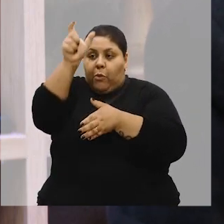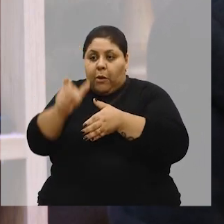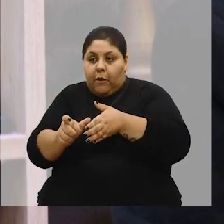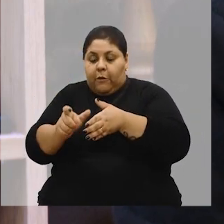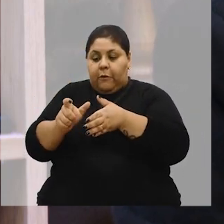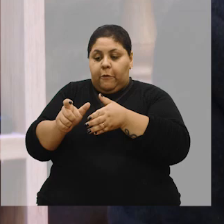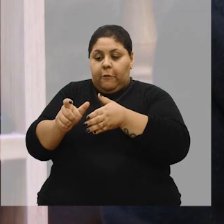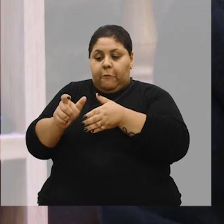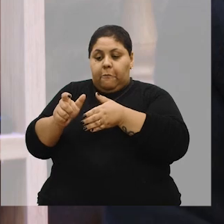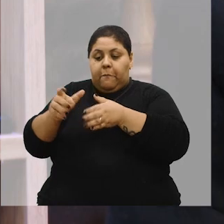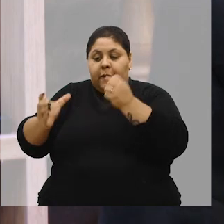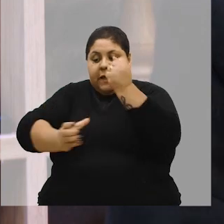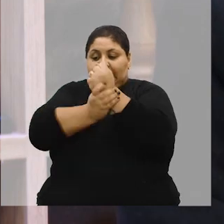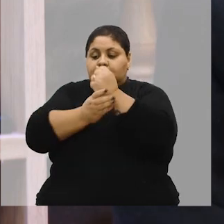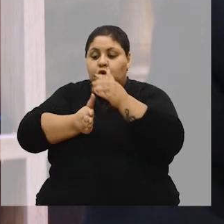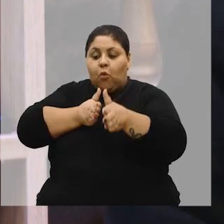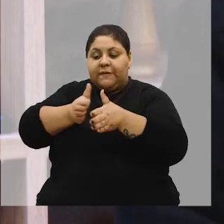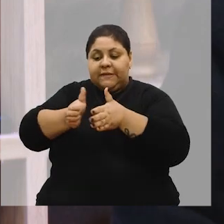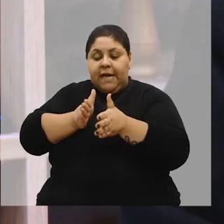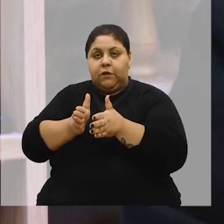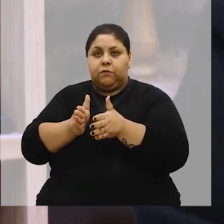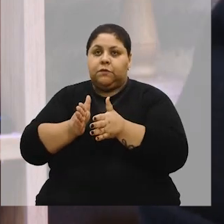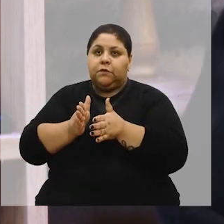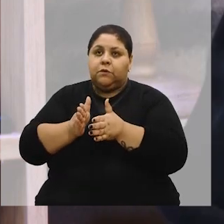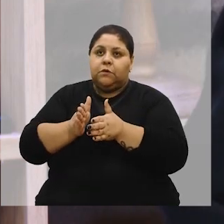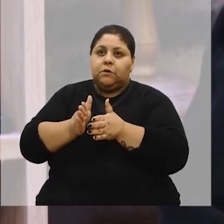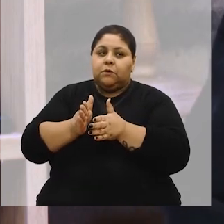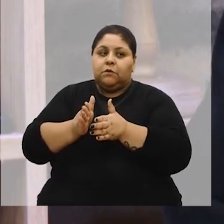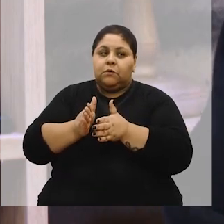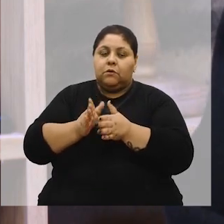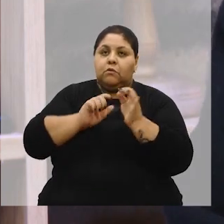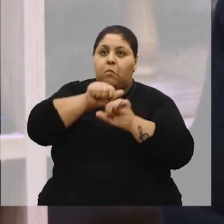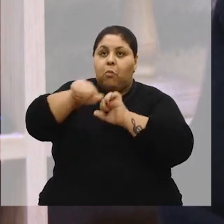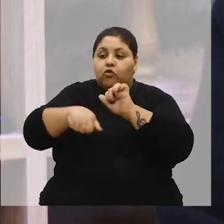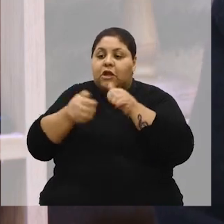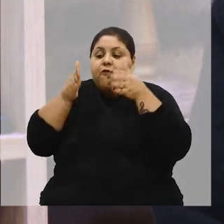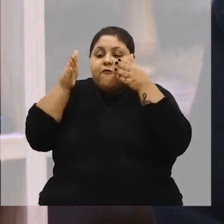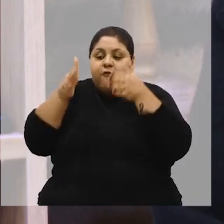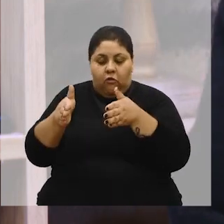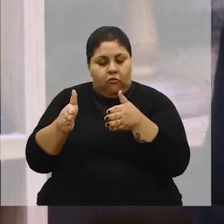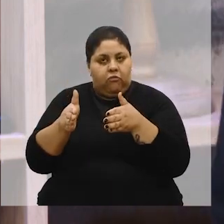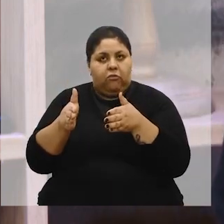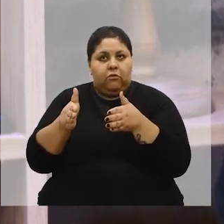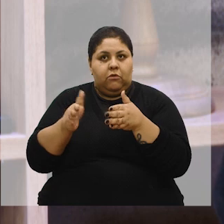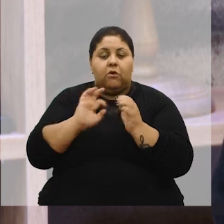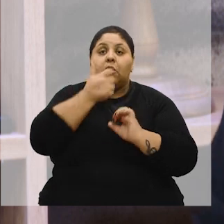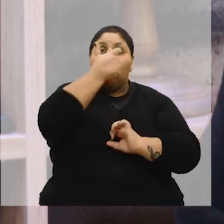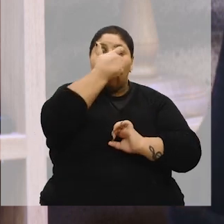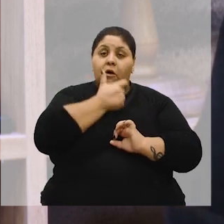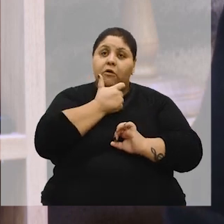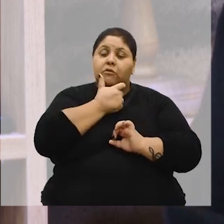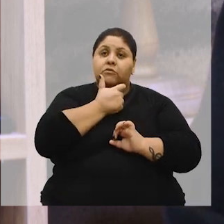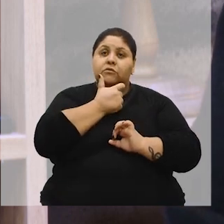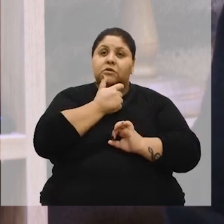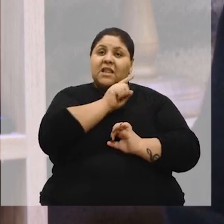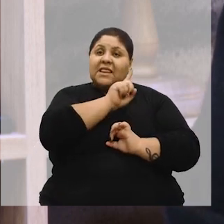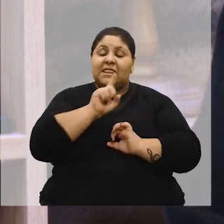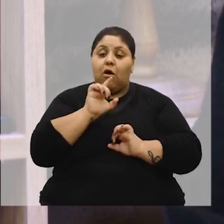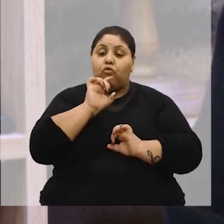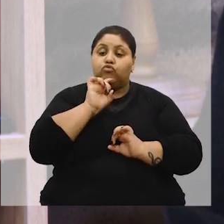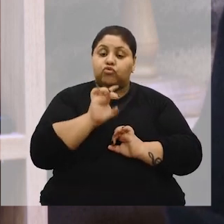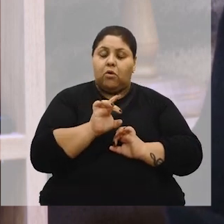né, essa que muda, assim, o foco em relação a isso. Eu acho que isso vai muito em relação não